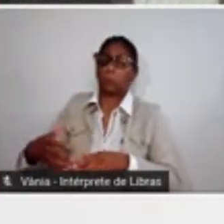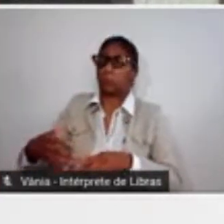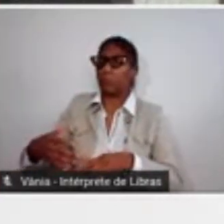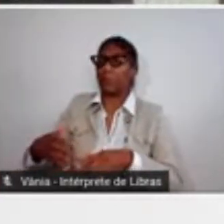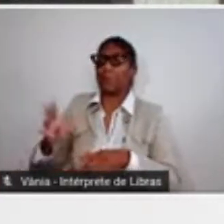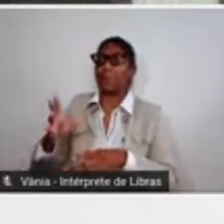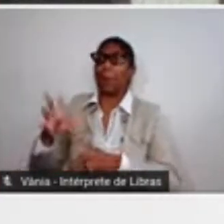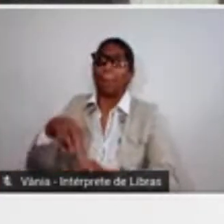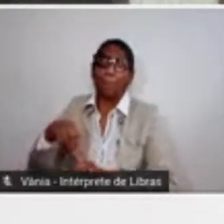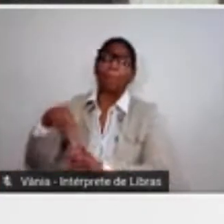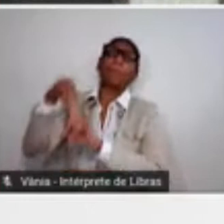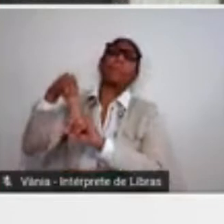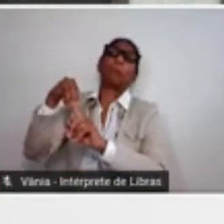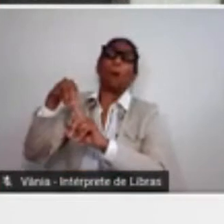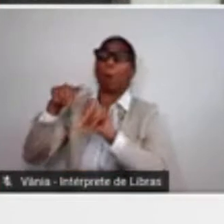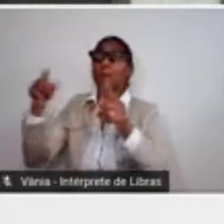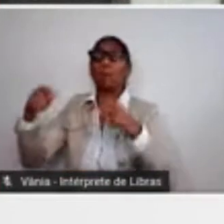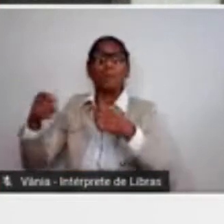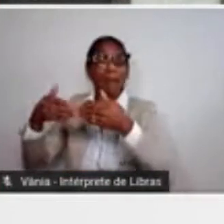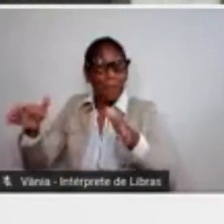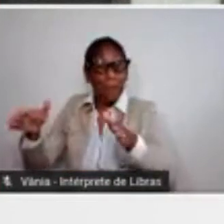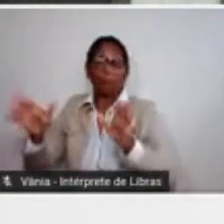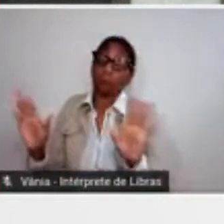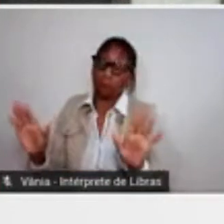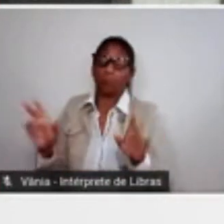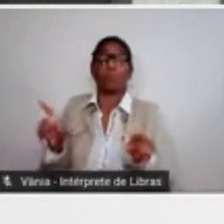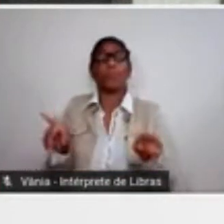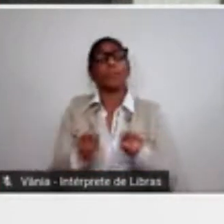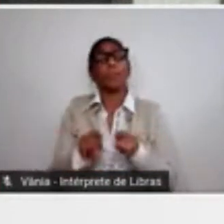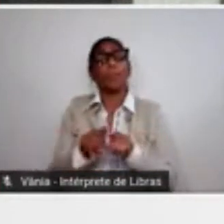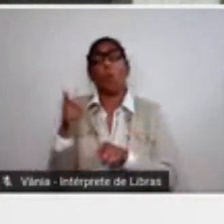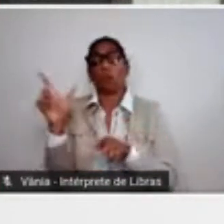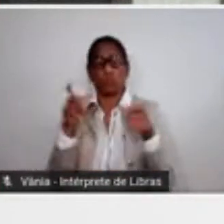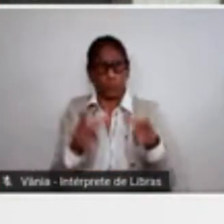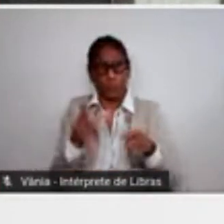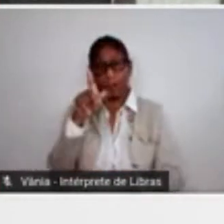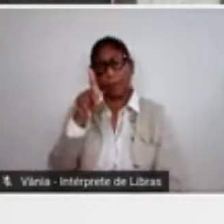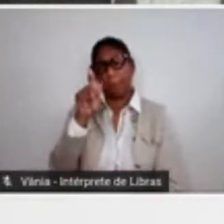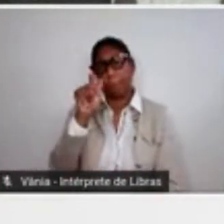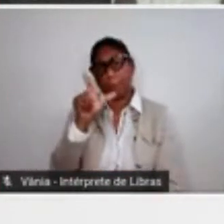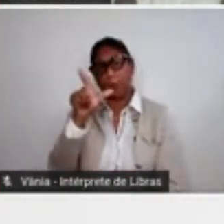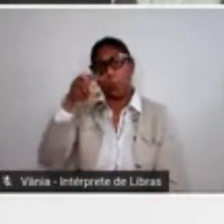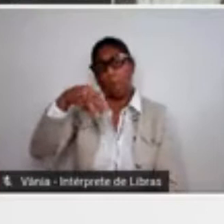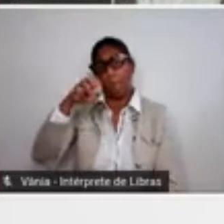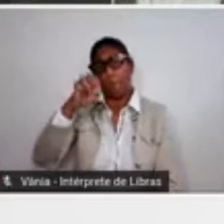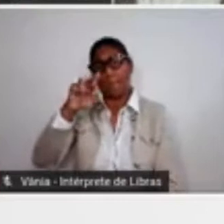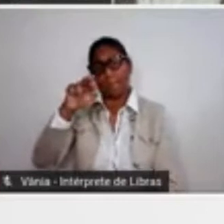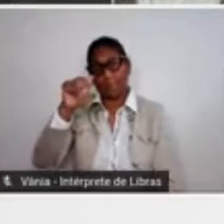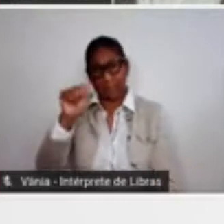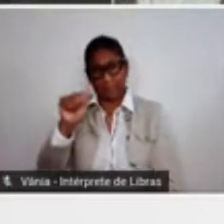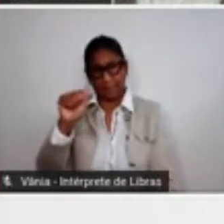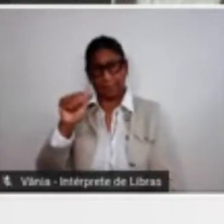em horário e dias restritos. A região de Palmeira das Missões, né, está inserida dentro de um contexto da região